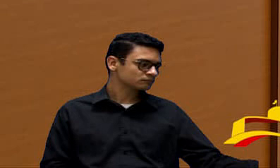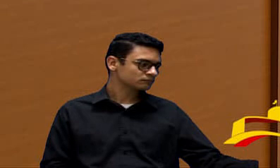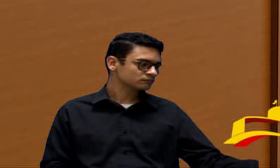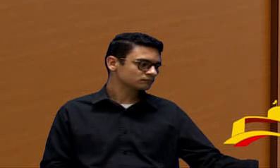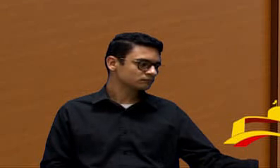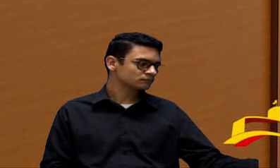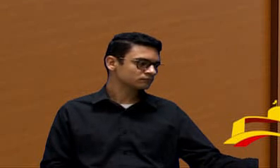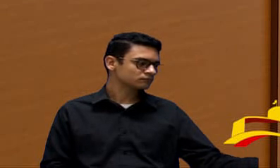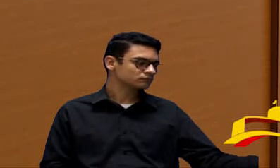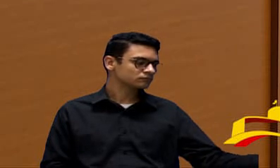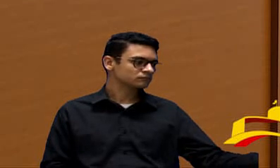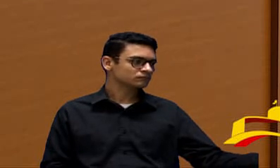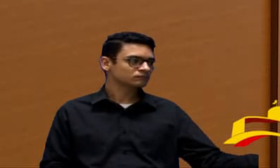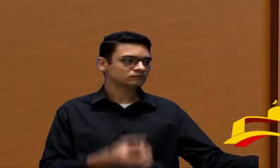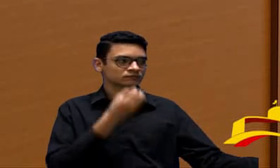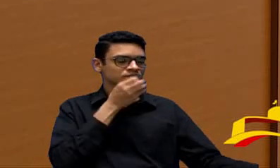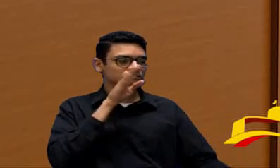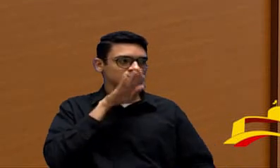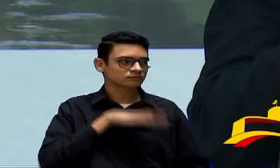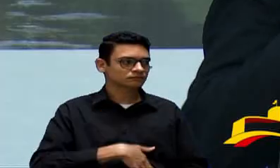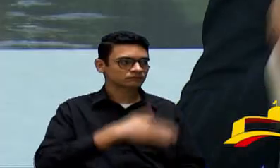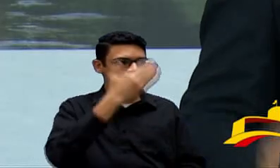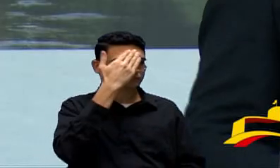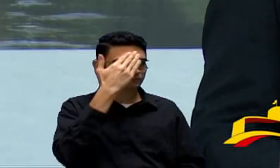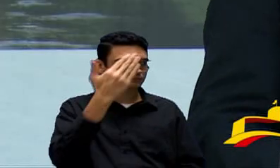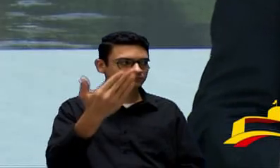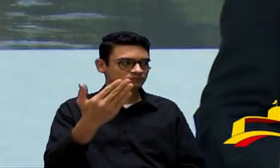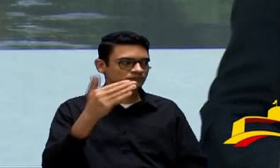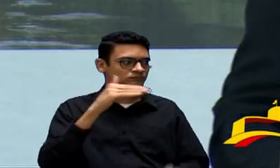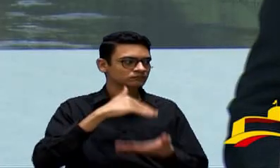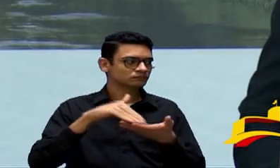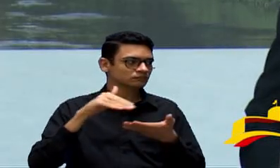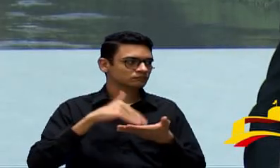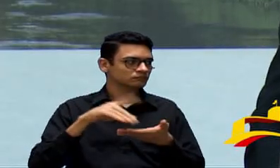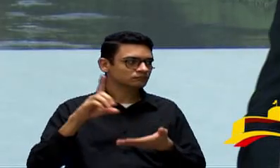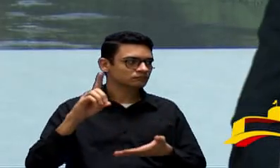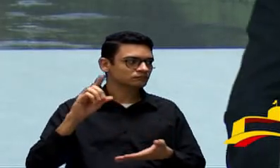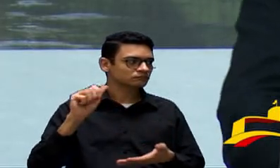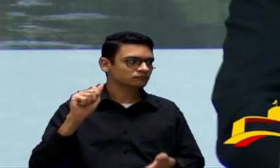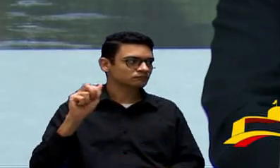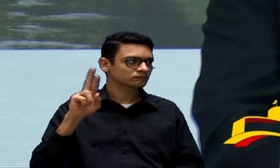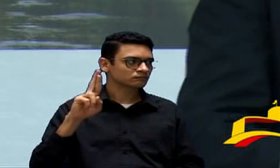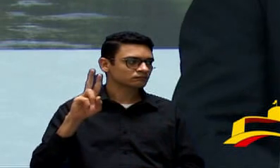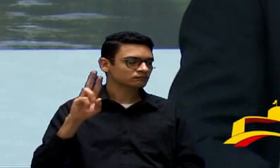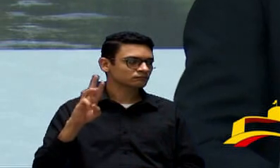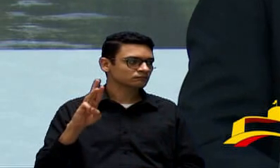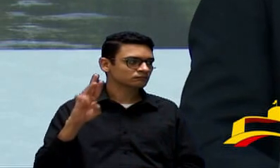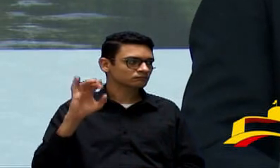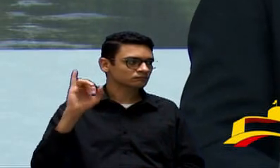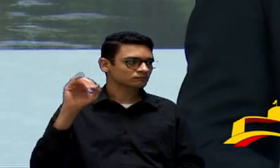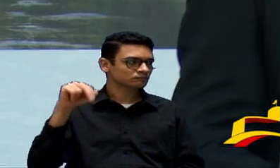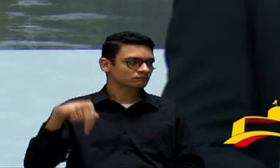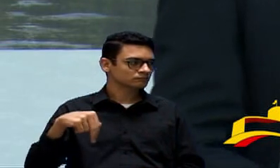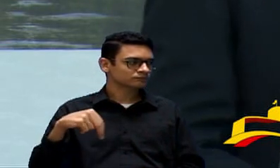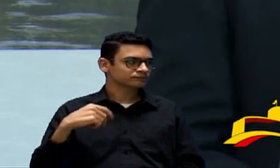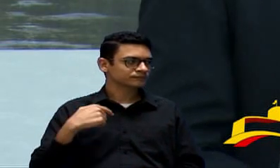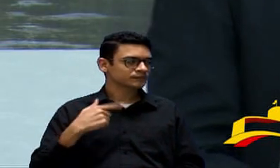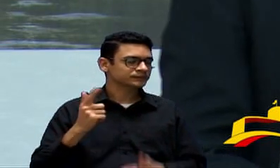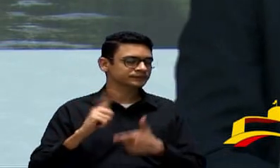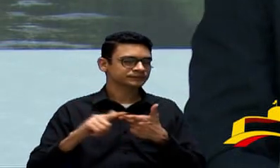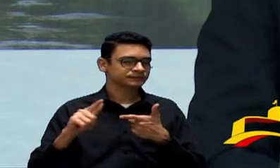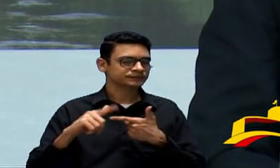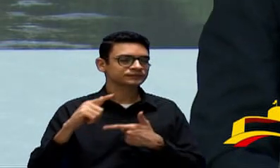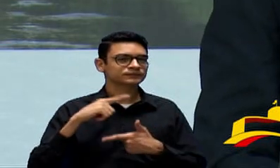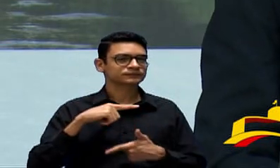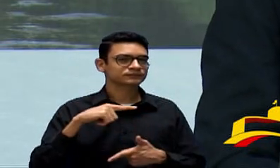depois? Boa tarde, queria agradecer nosso secretário Darwin hoje aqui. A gente estava com um problema ali no posto do